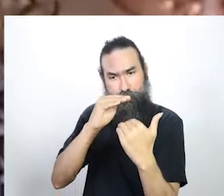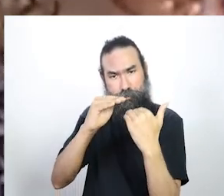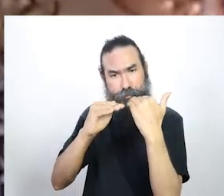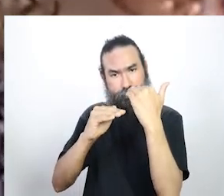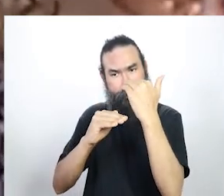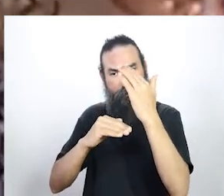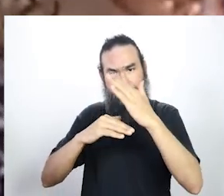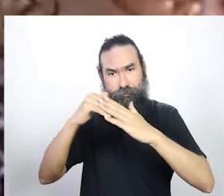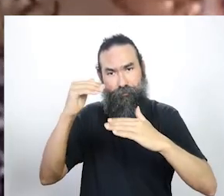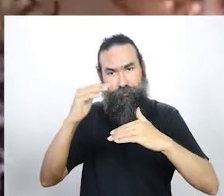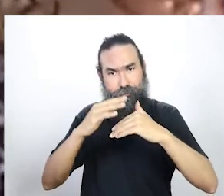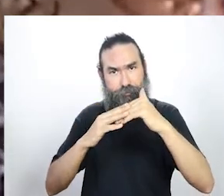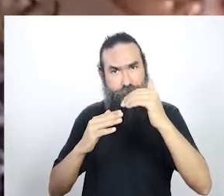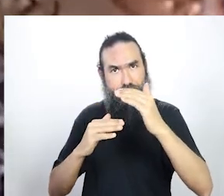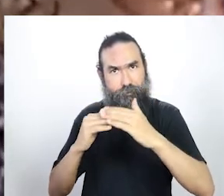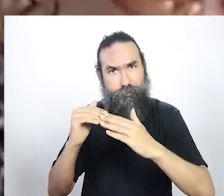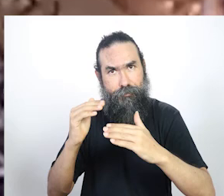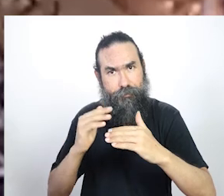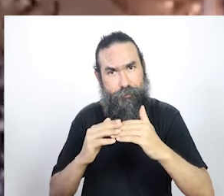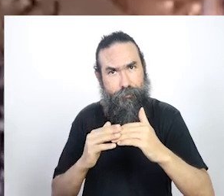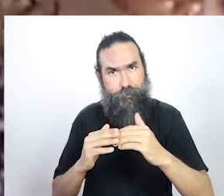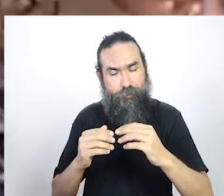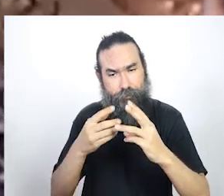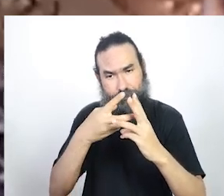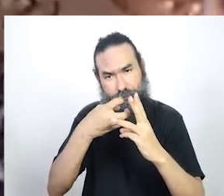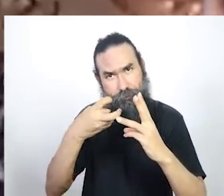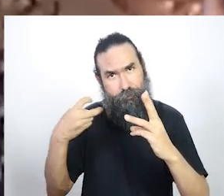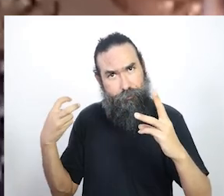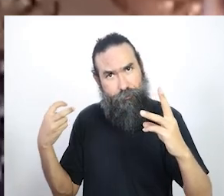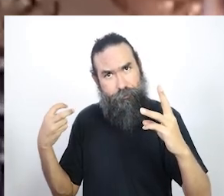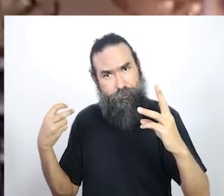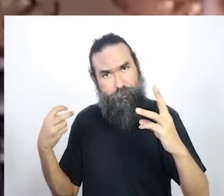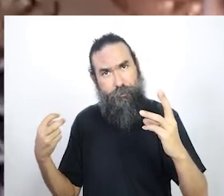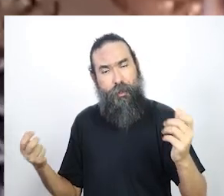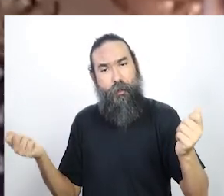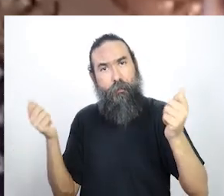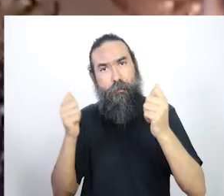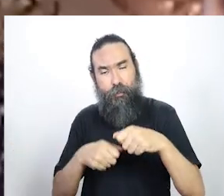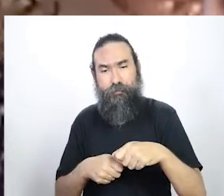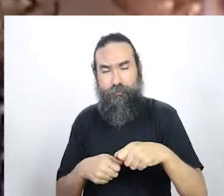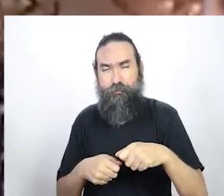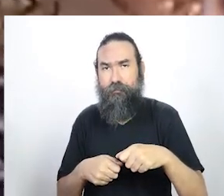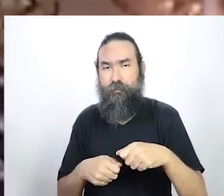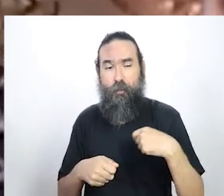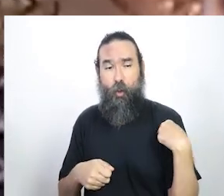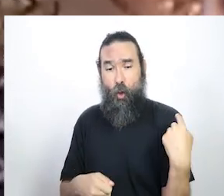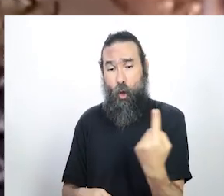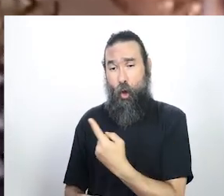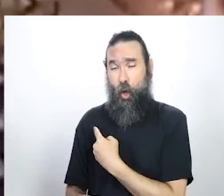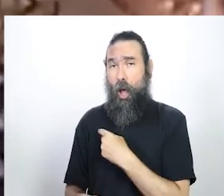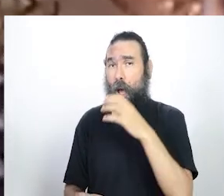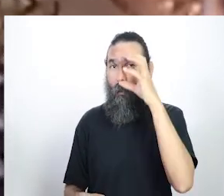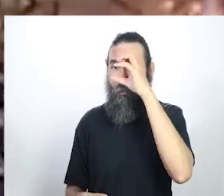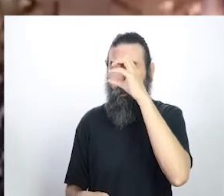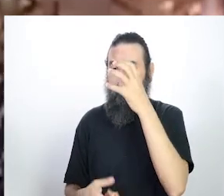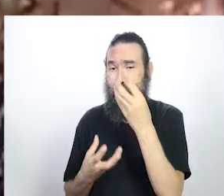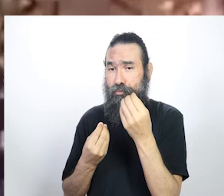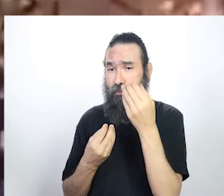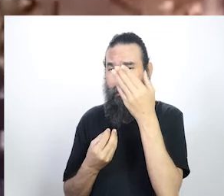construir esse foco, esse tronco que da onde a gente pode aprender